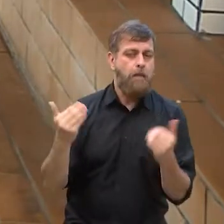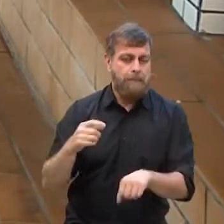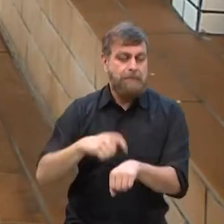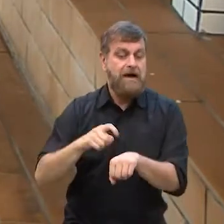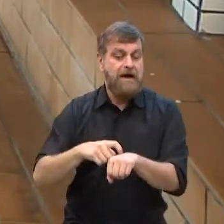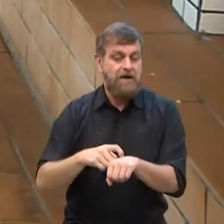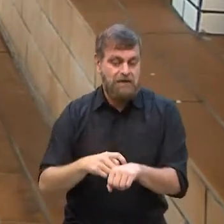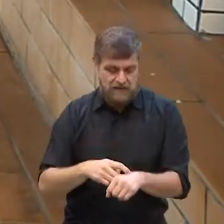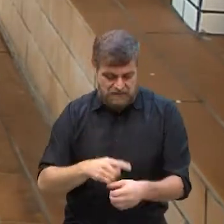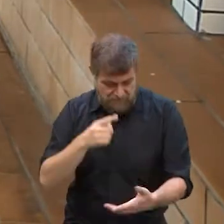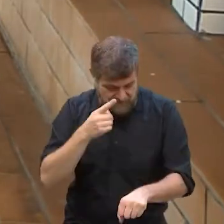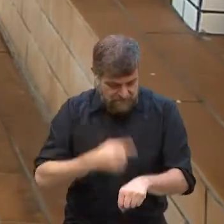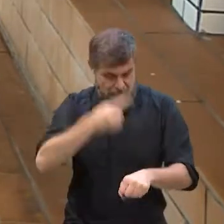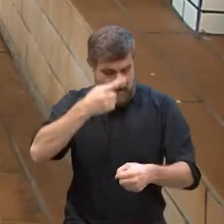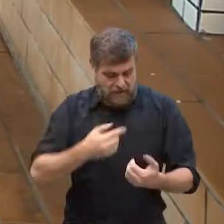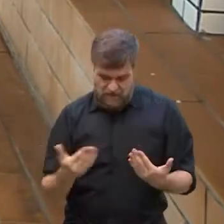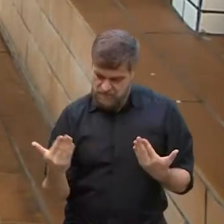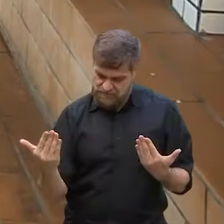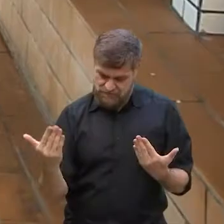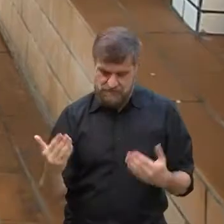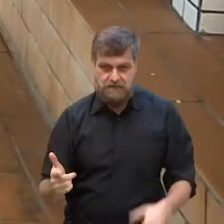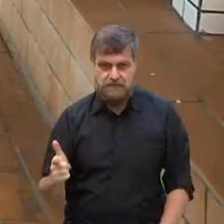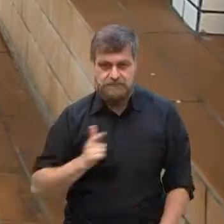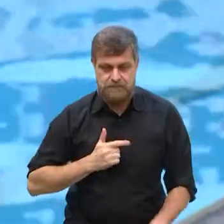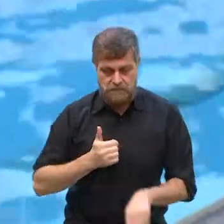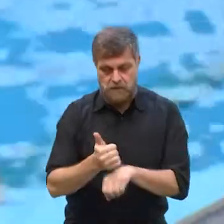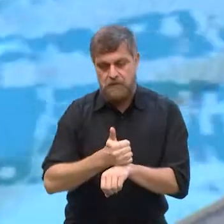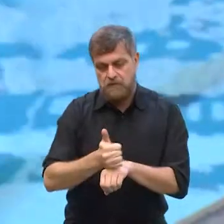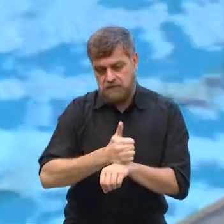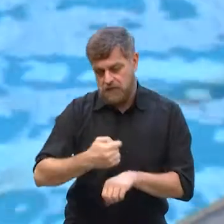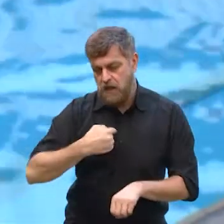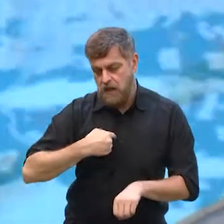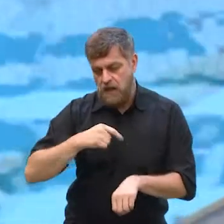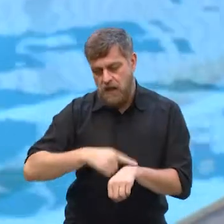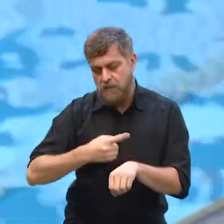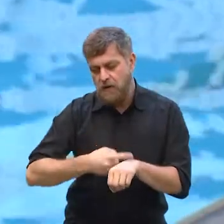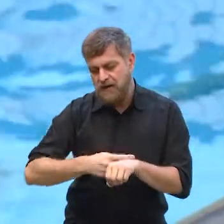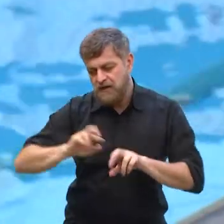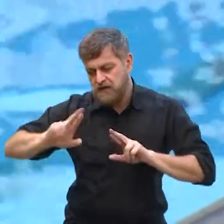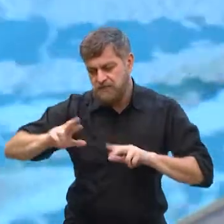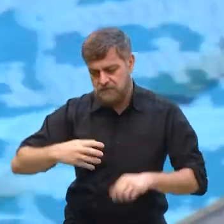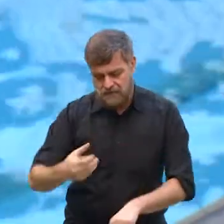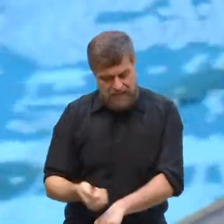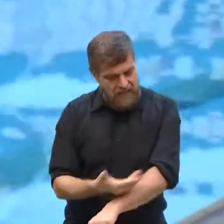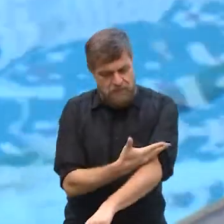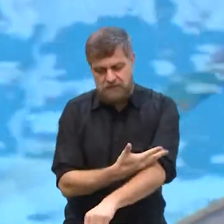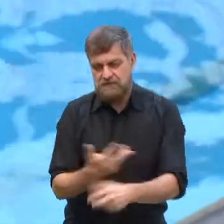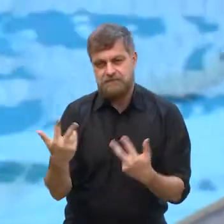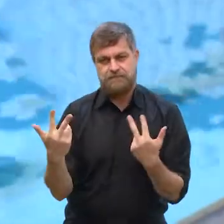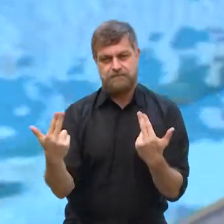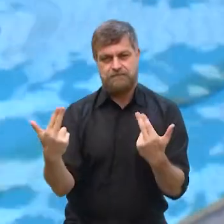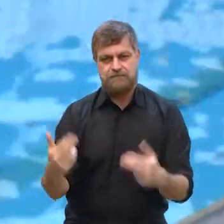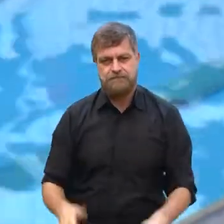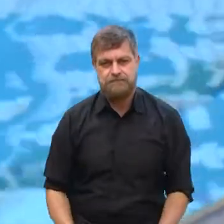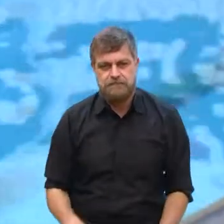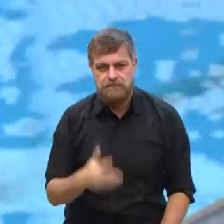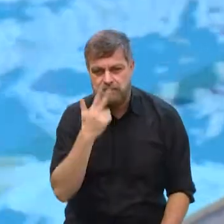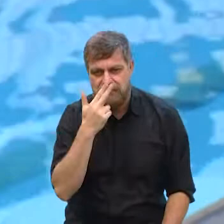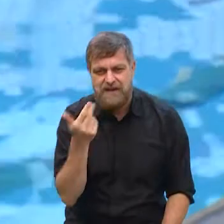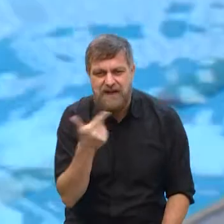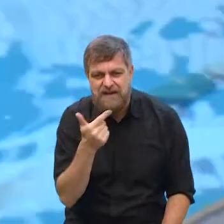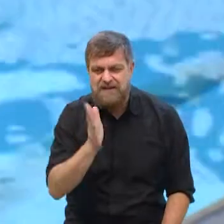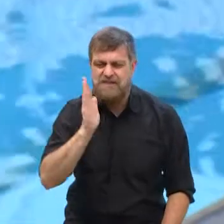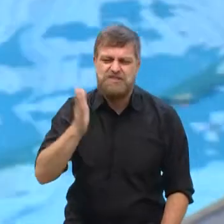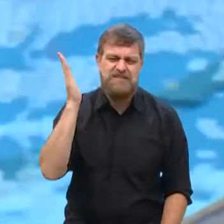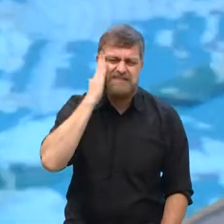momentos? São momentos diferentes da carreira, mas a emoção ela é a mesma. E é até engraçado, muitos falam, mas você